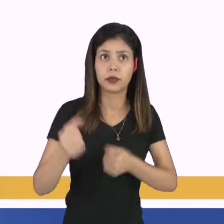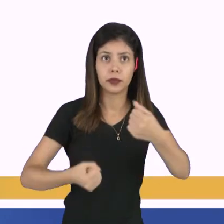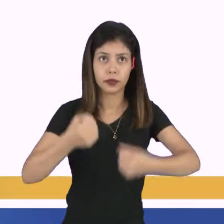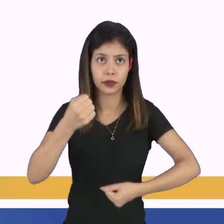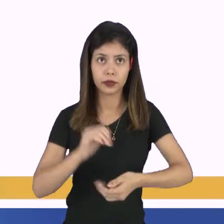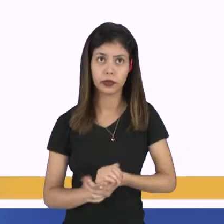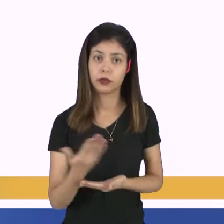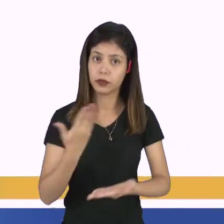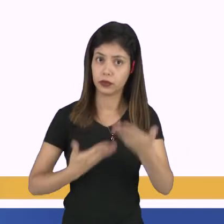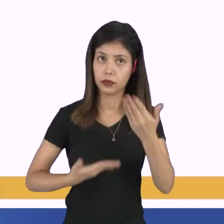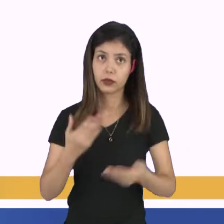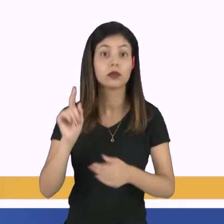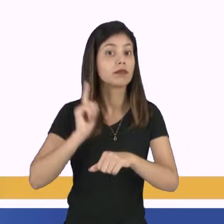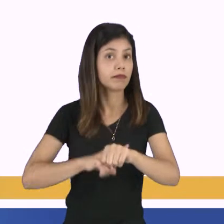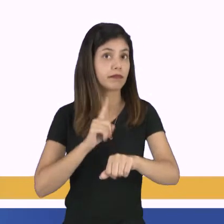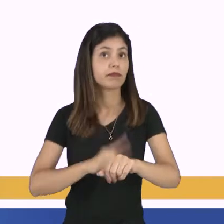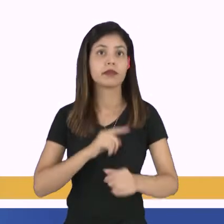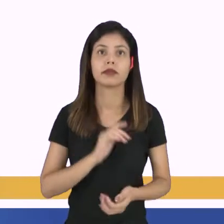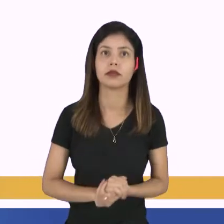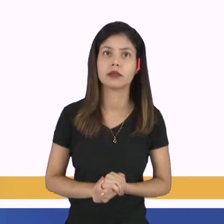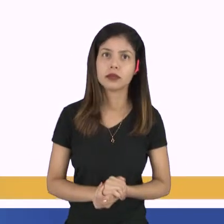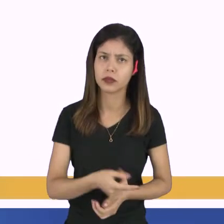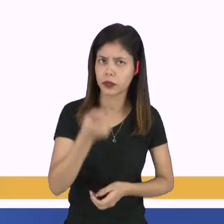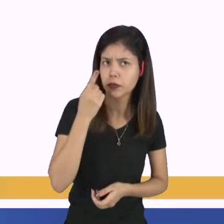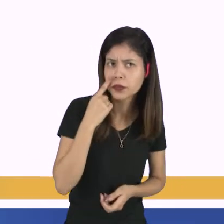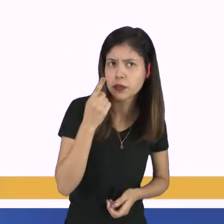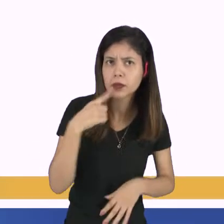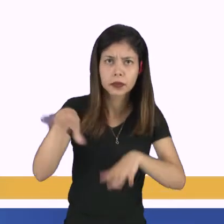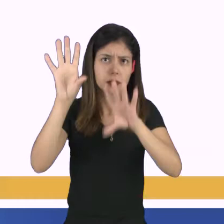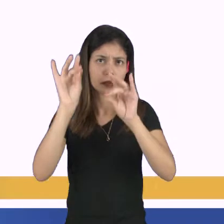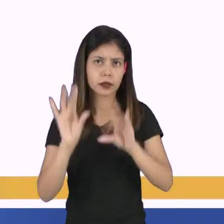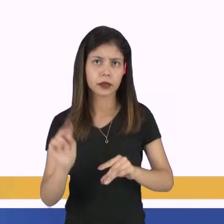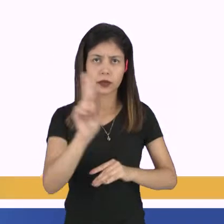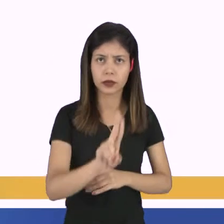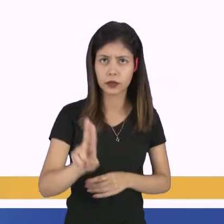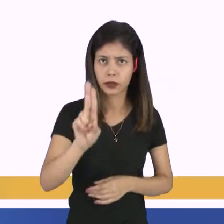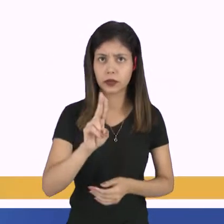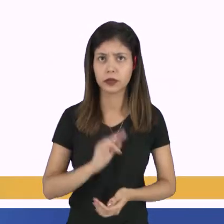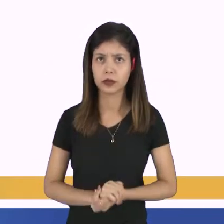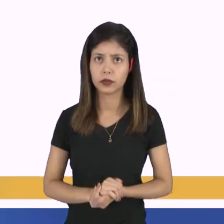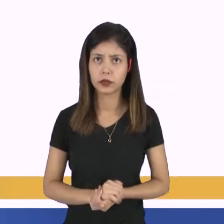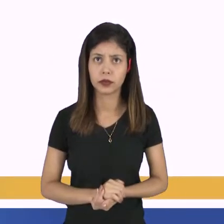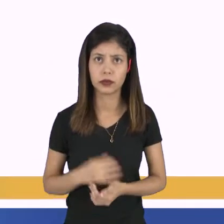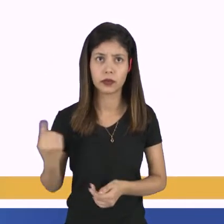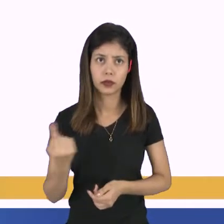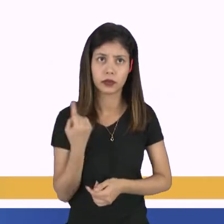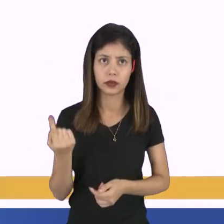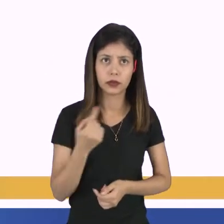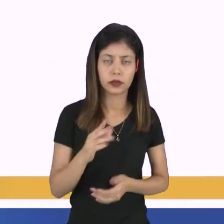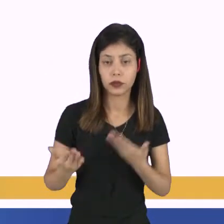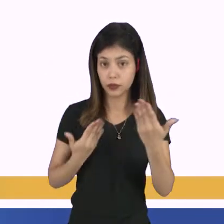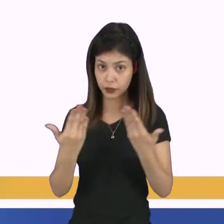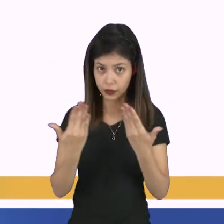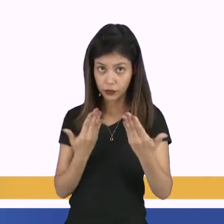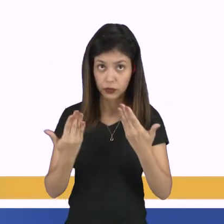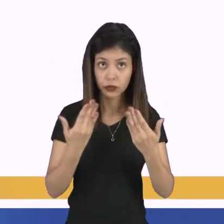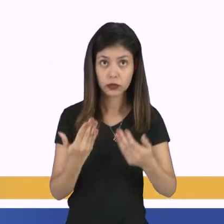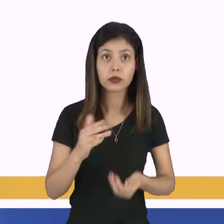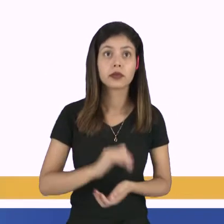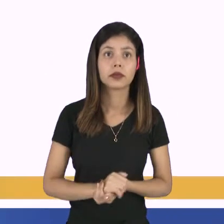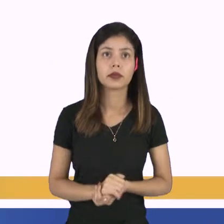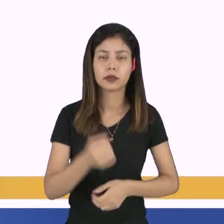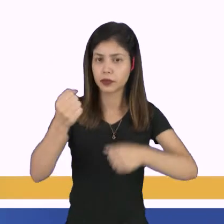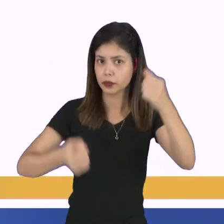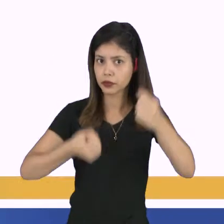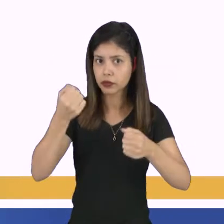do automóvel em relação ao tempo. Note que para cada ano a gente tem um único valor associado para o carro, né, em